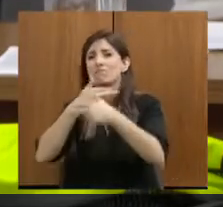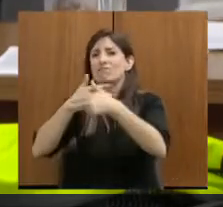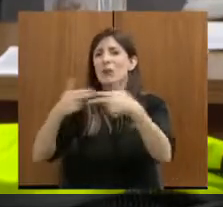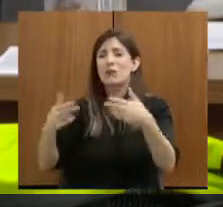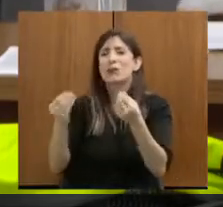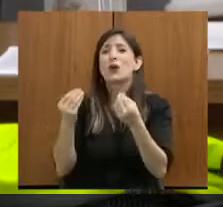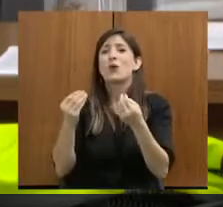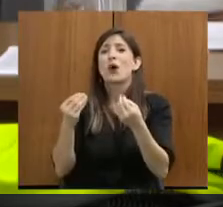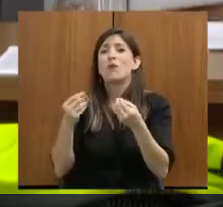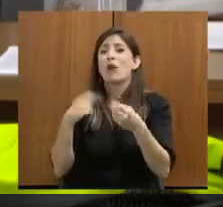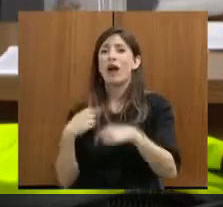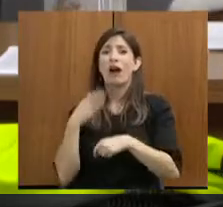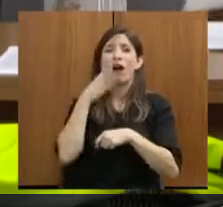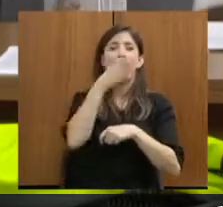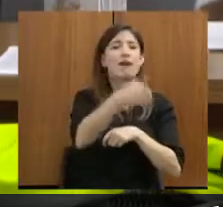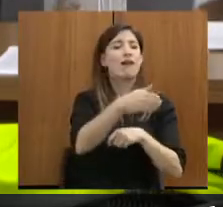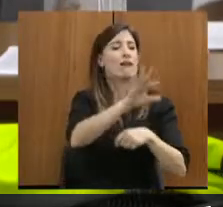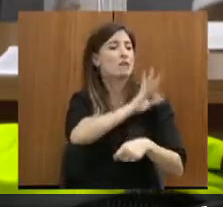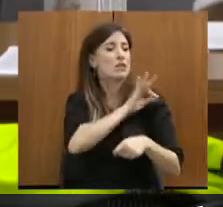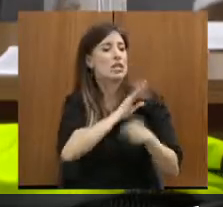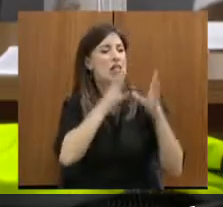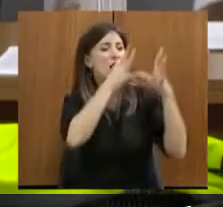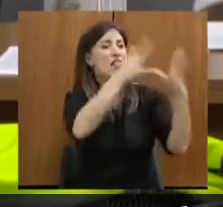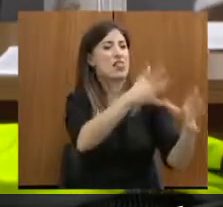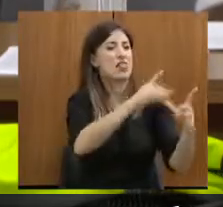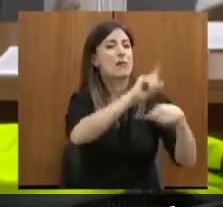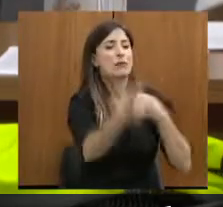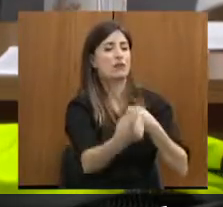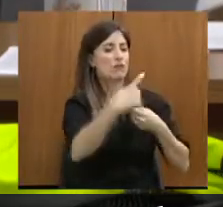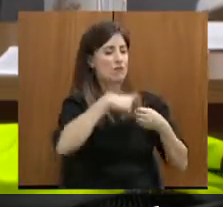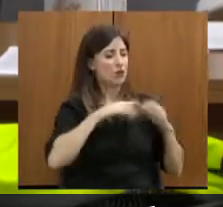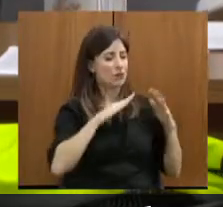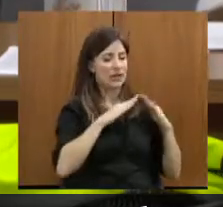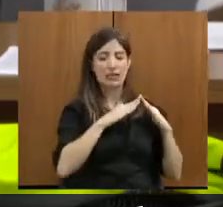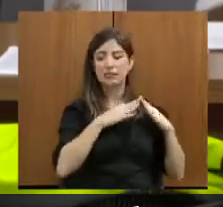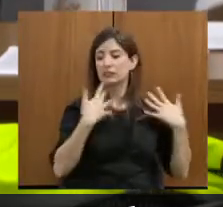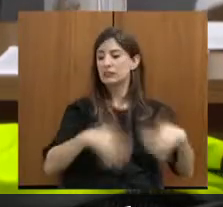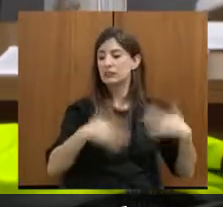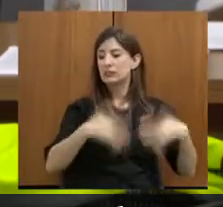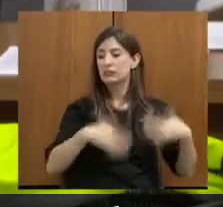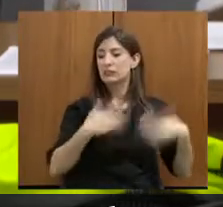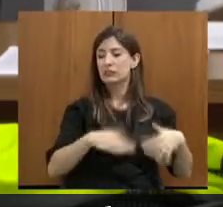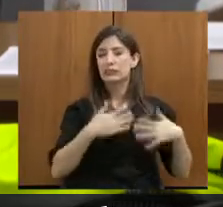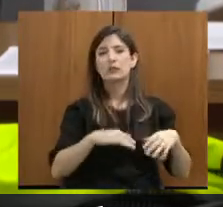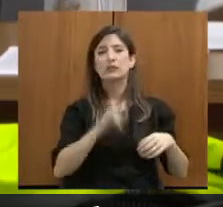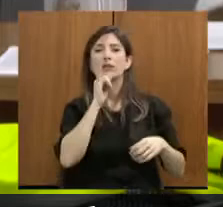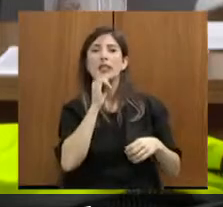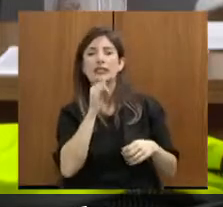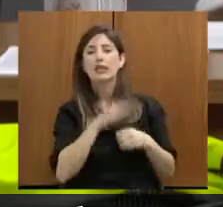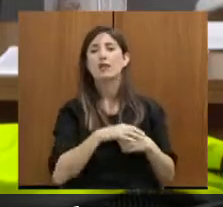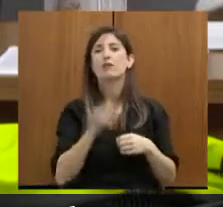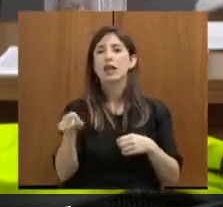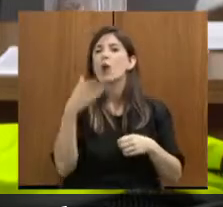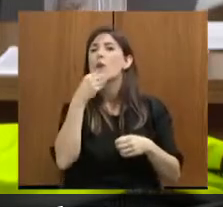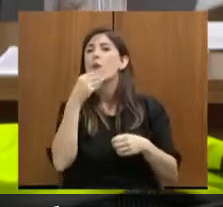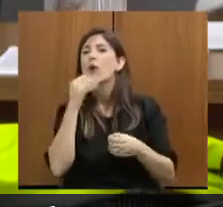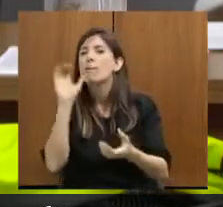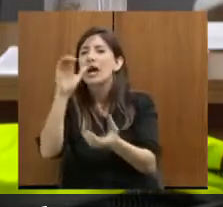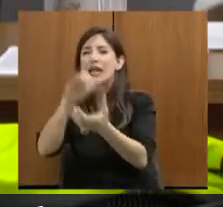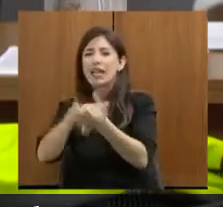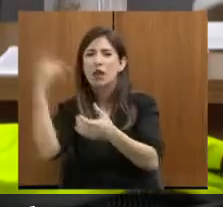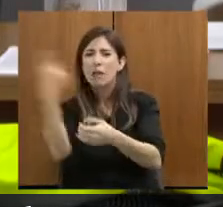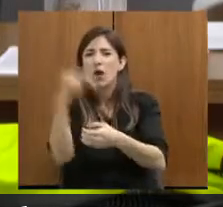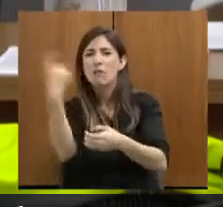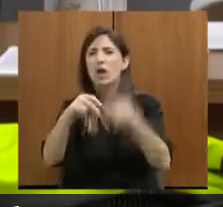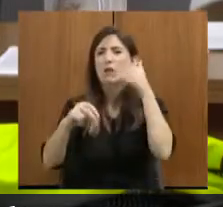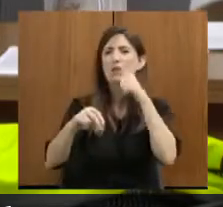morre Mas você vai denunciar o marido que tá batendo a mulher na volta para casa você morre você a entidade vai falar qualquer coisa a mulher vai